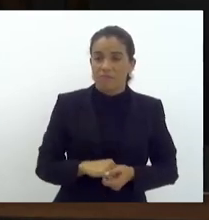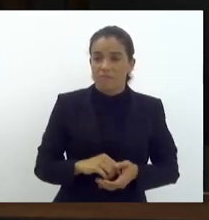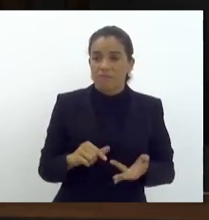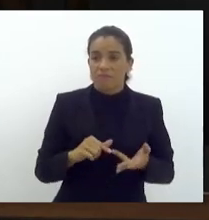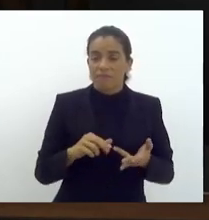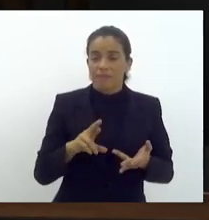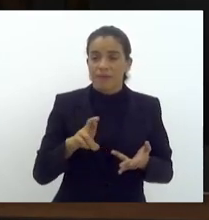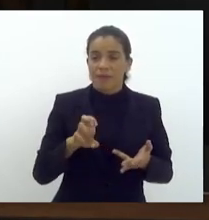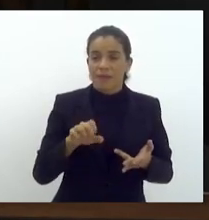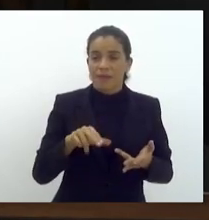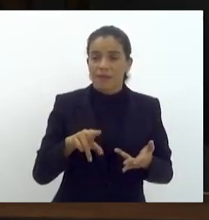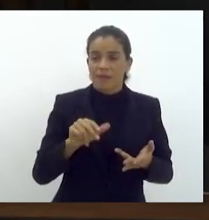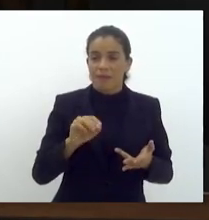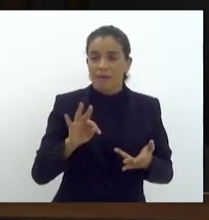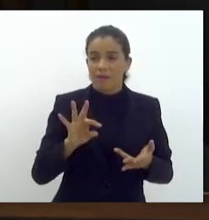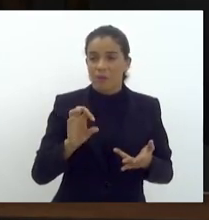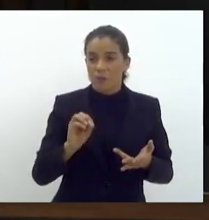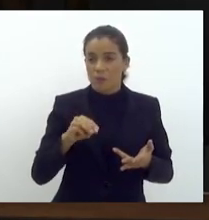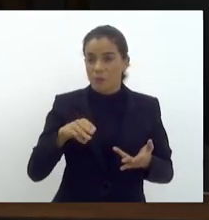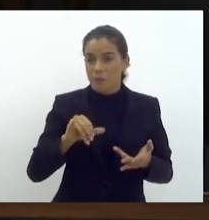Renato Miranda